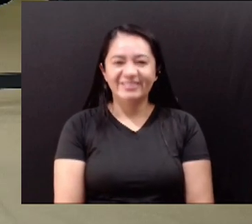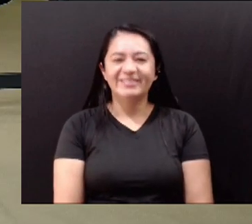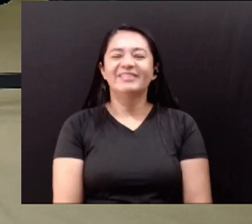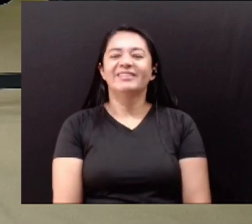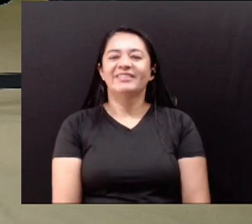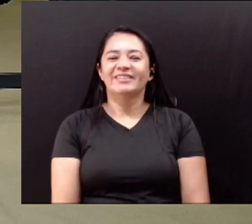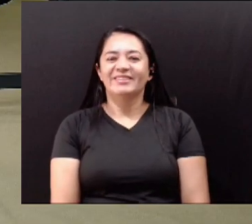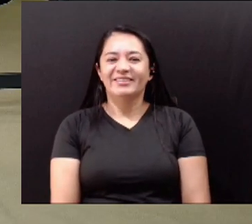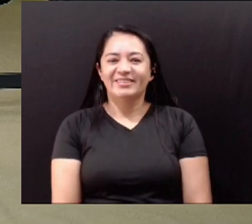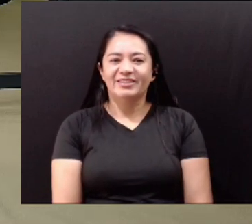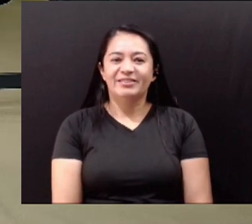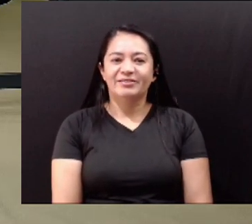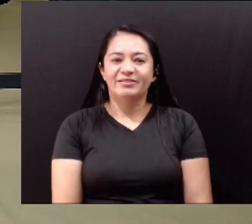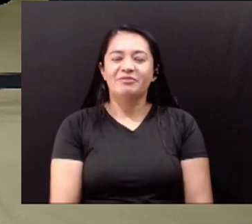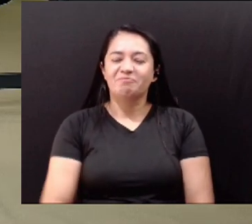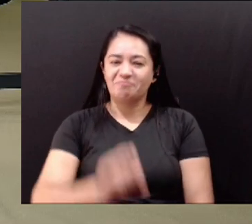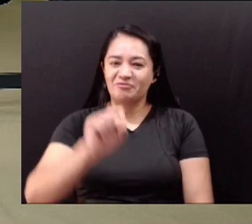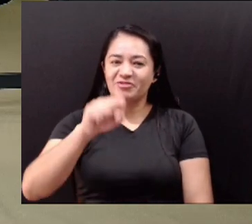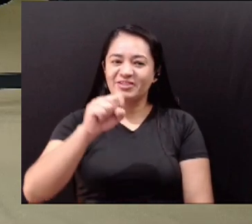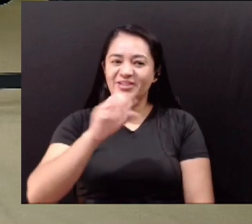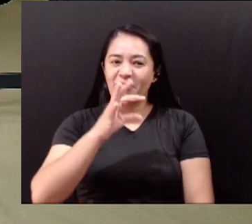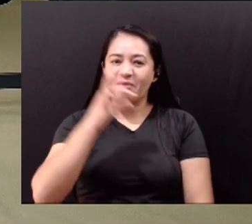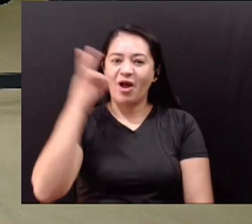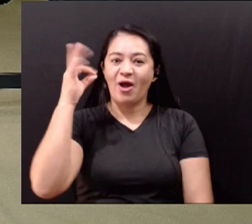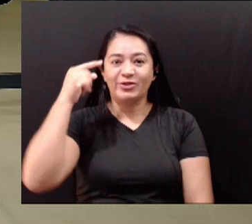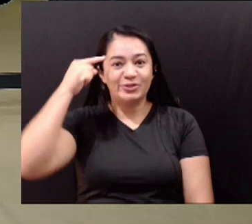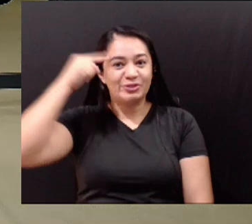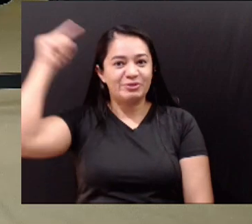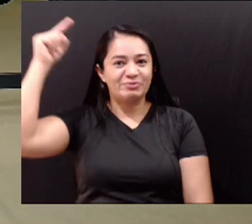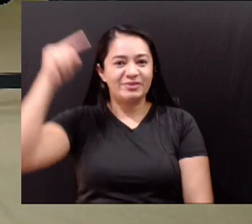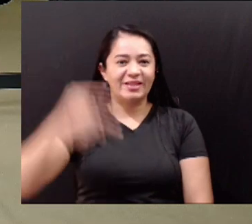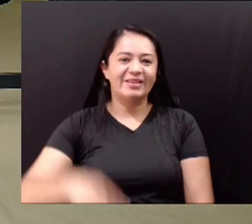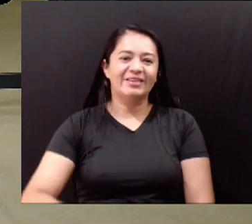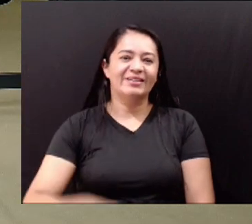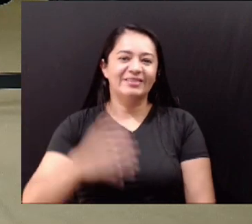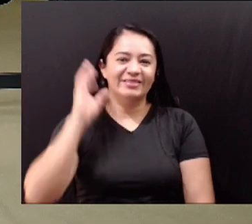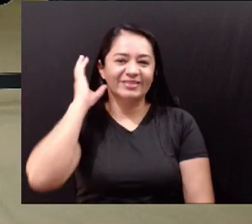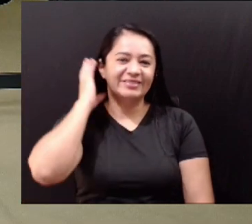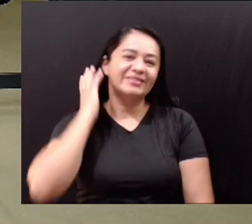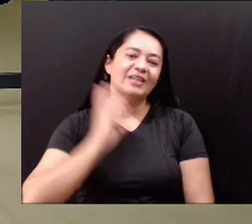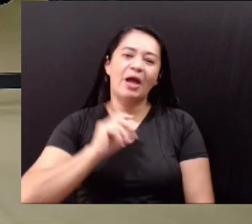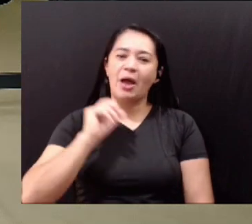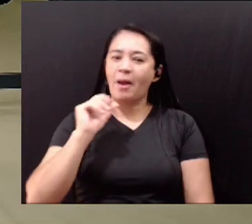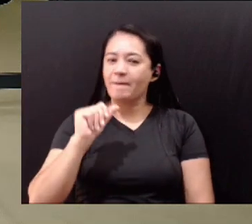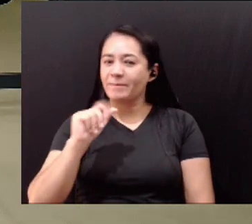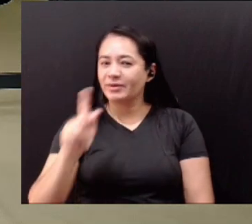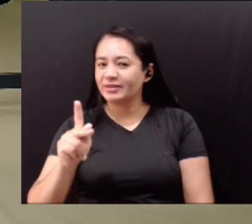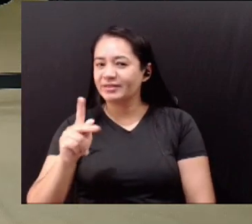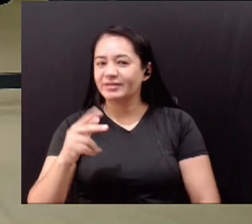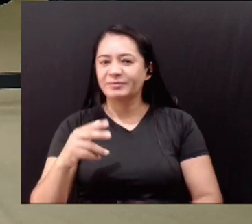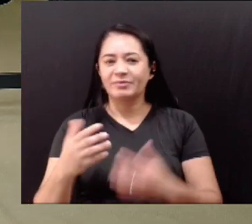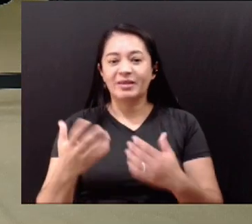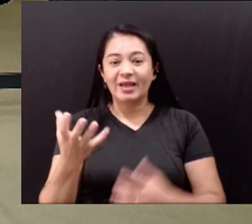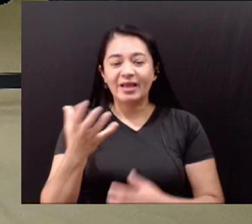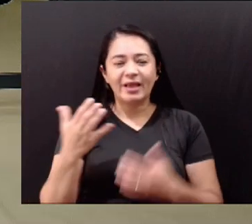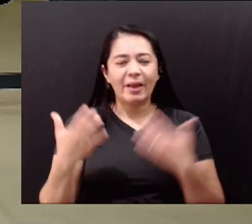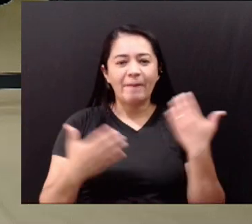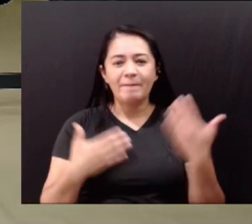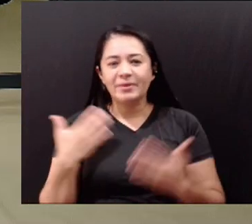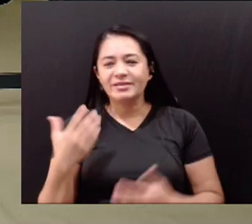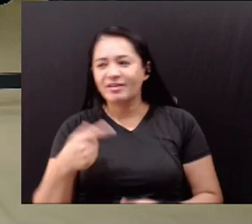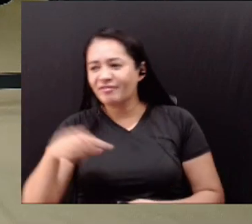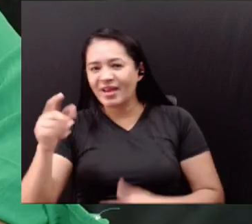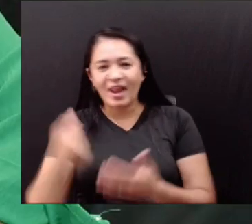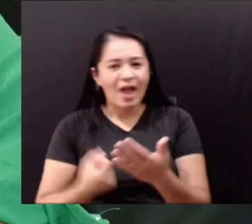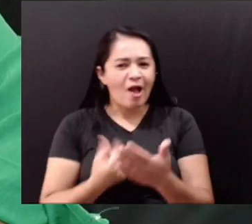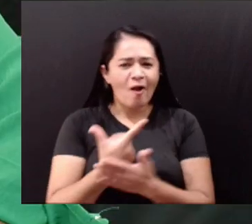Foi Tá aí uma mesmo. ótima ideia, né? É uma ótima ideia, né? Está aposentado, quer passear, vai lá, vai, compra um motorhome mesmo, vai